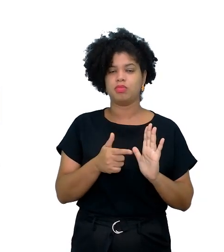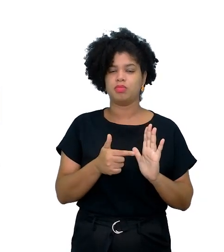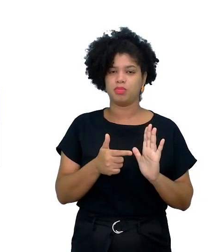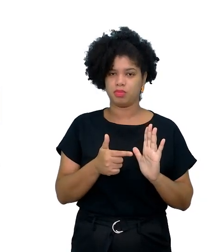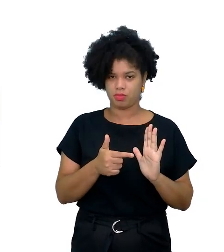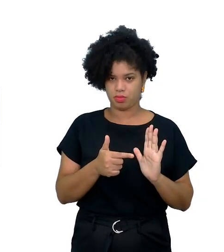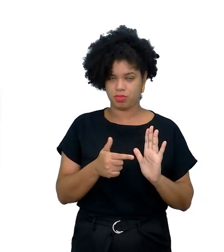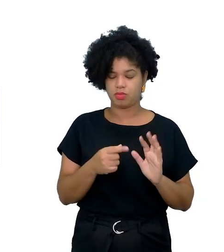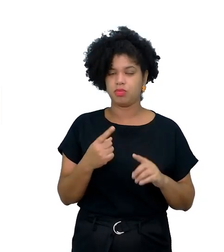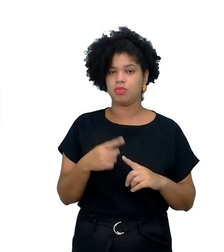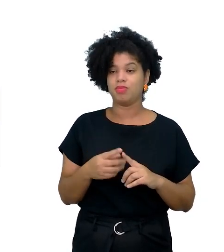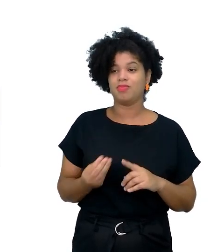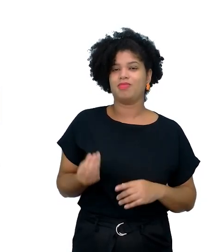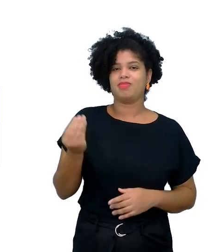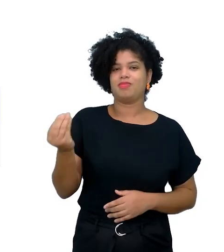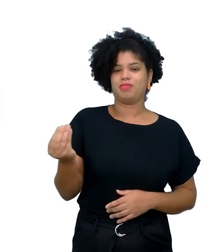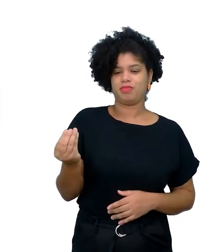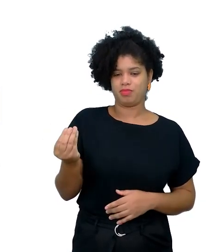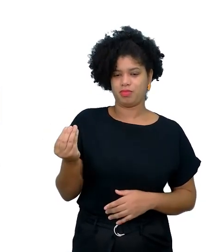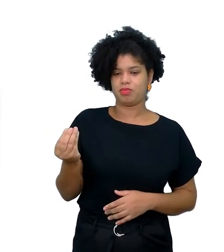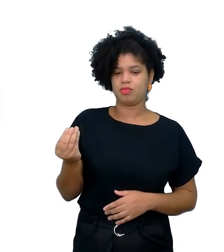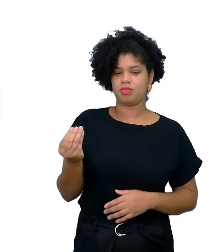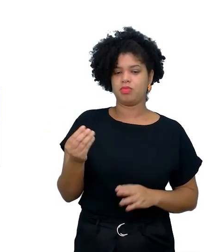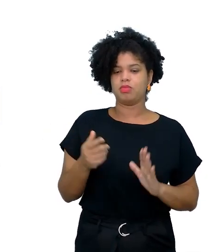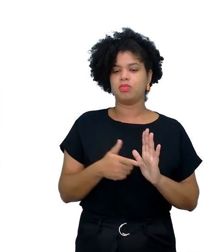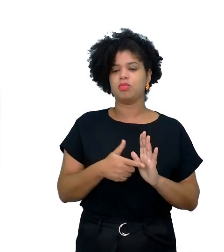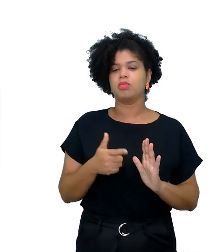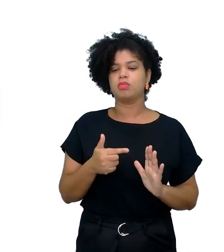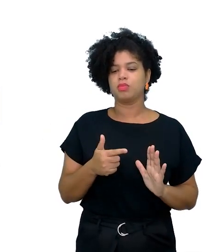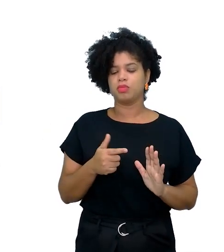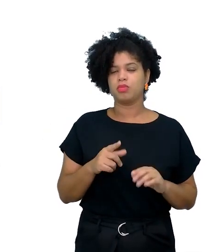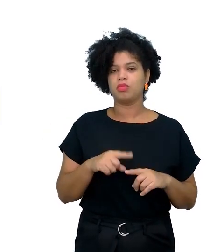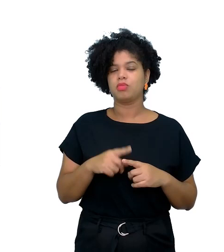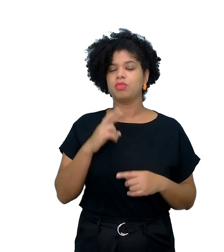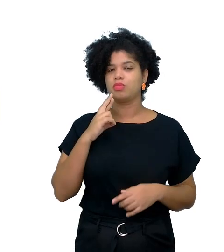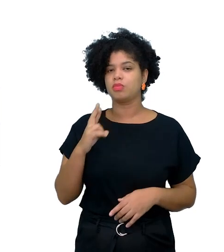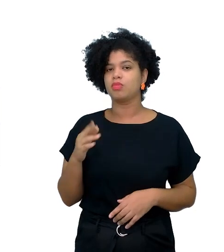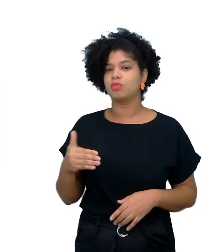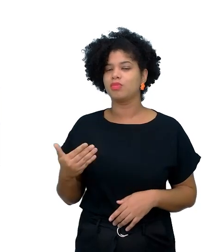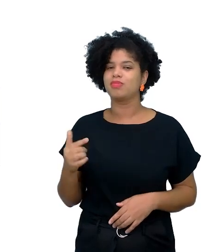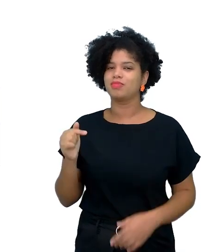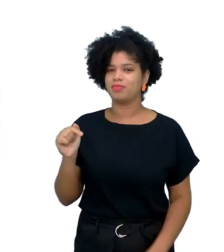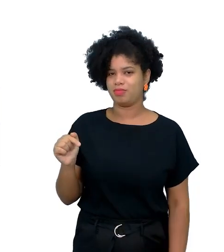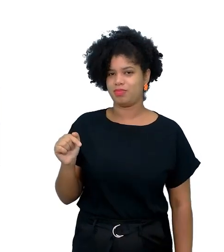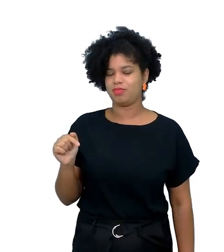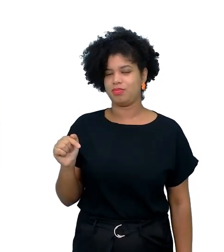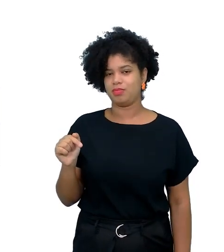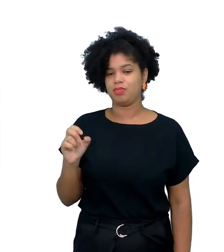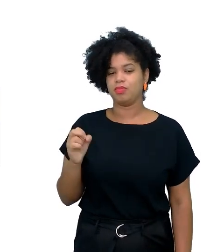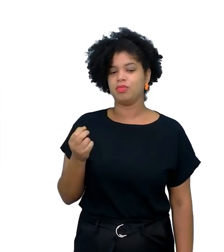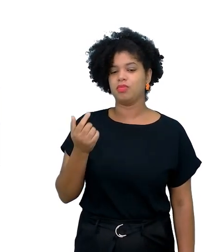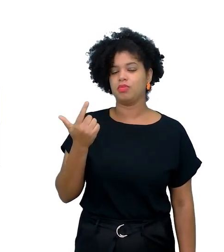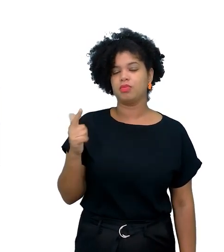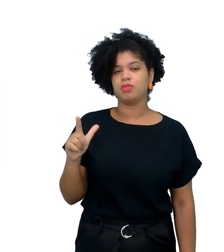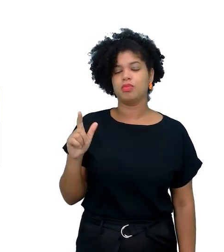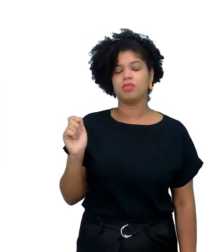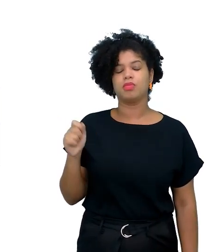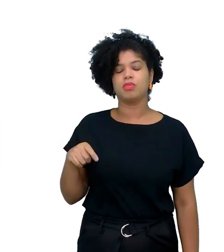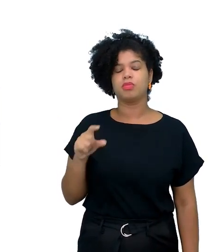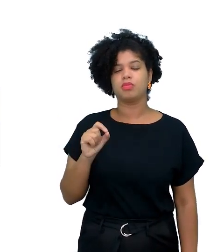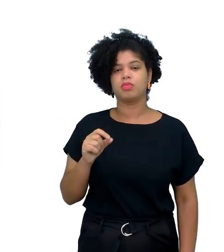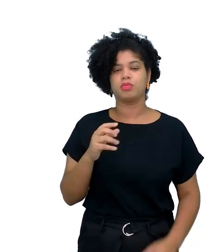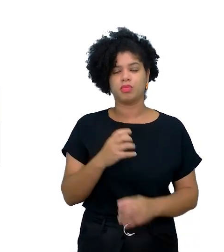ela deu alguns, subtraindo 12, então eu vou chegar a 7. Ou uma solução que utiliza